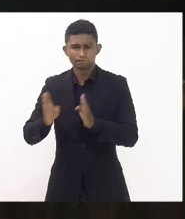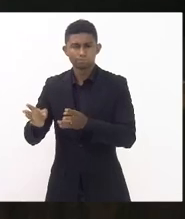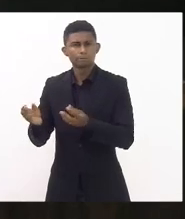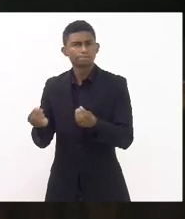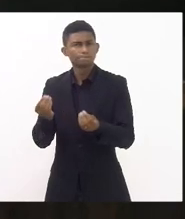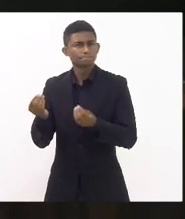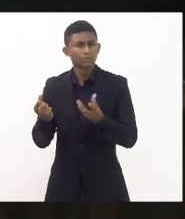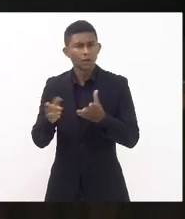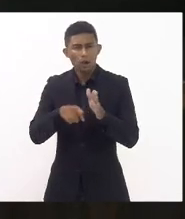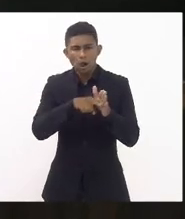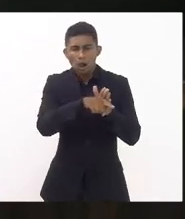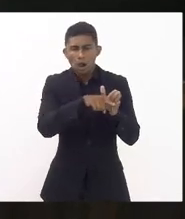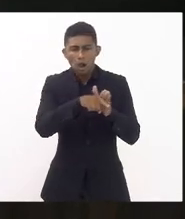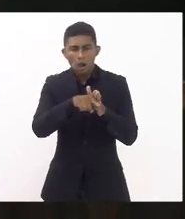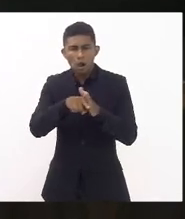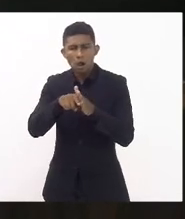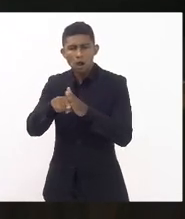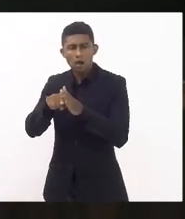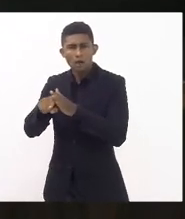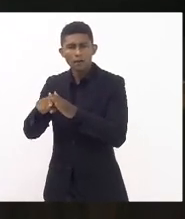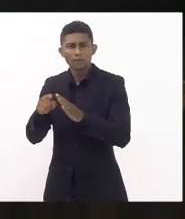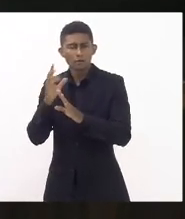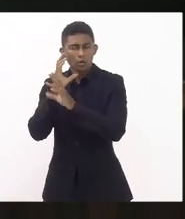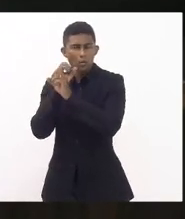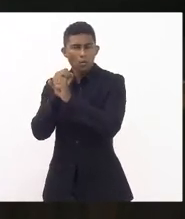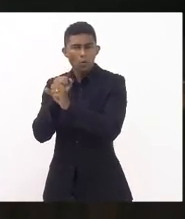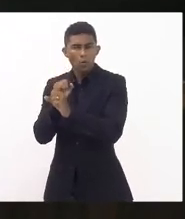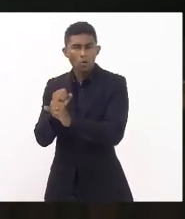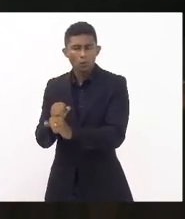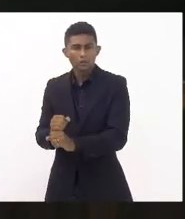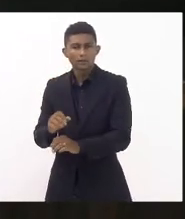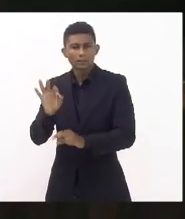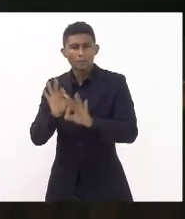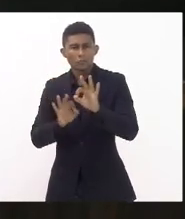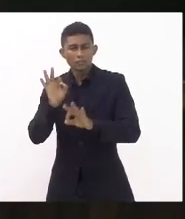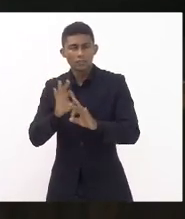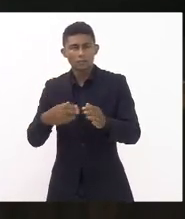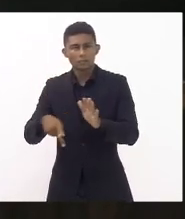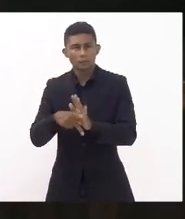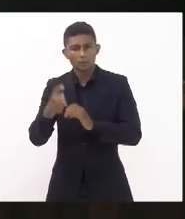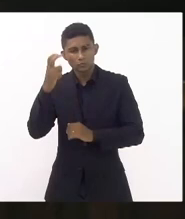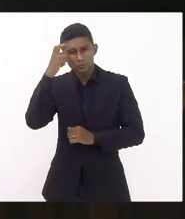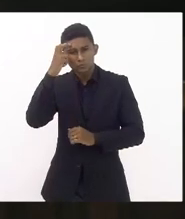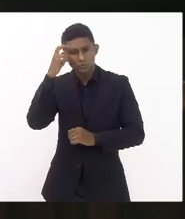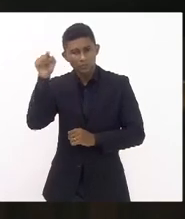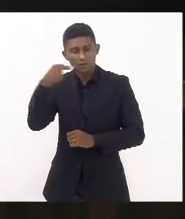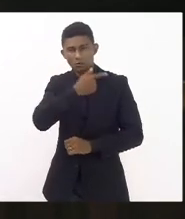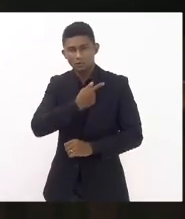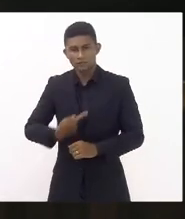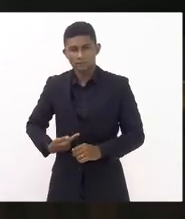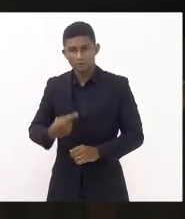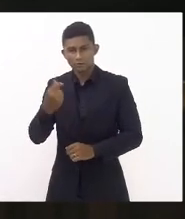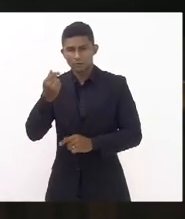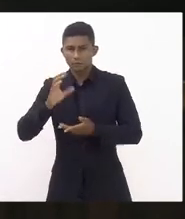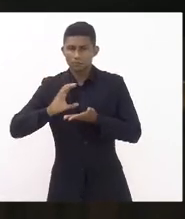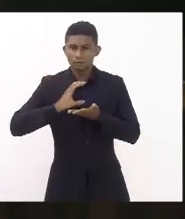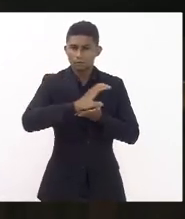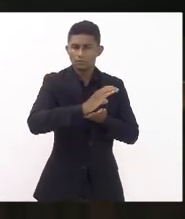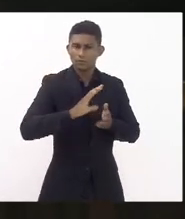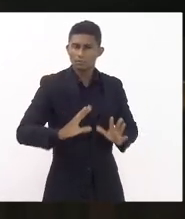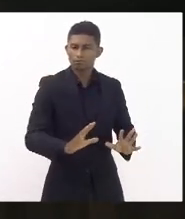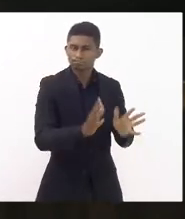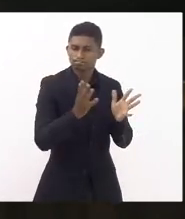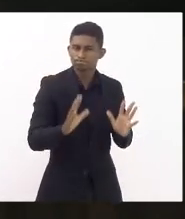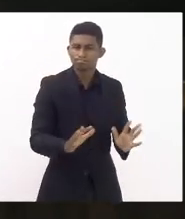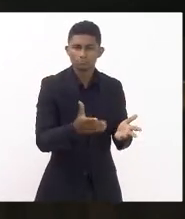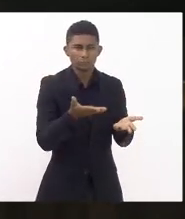da análise do processo de apresentação de conta de projetos culturais financiados com recursos públicos estaduais, de fomento direto ou